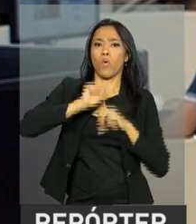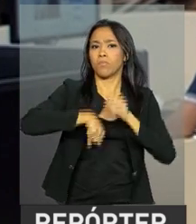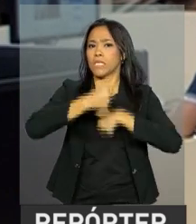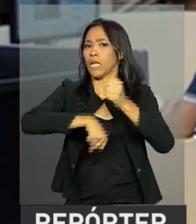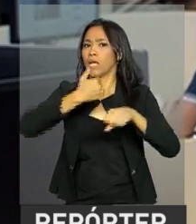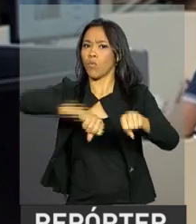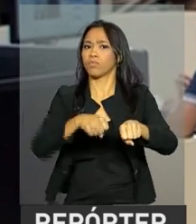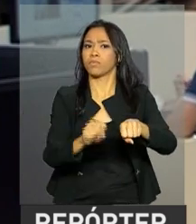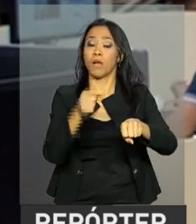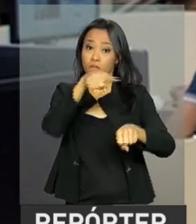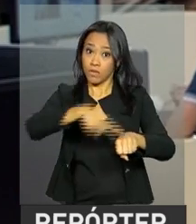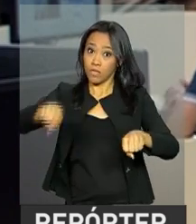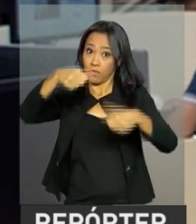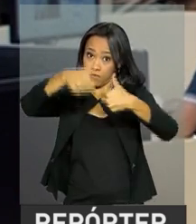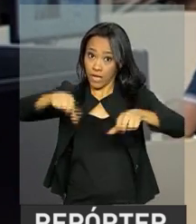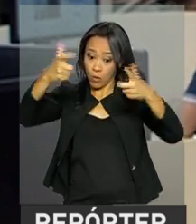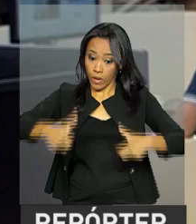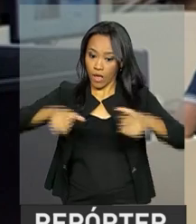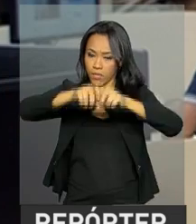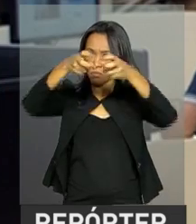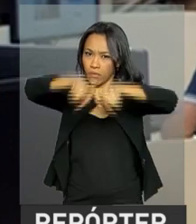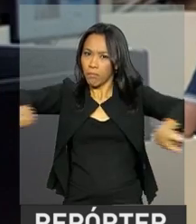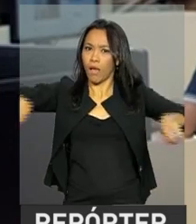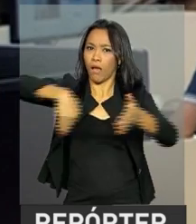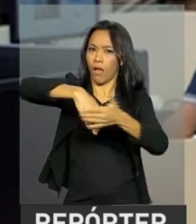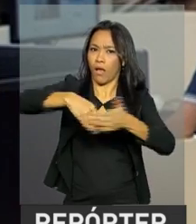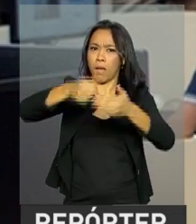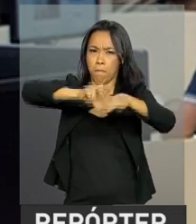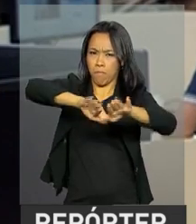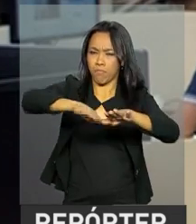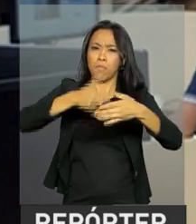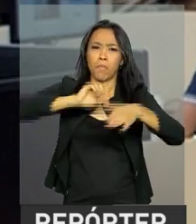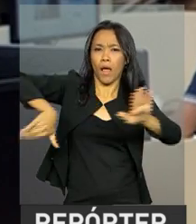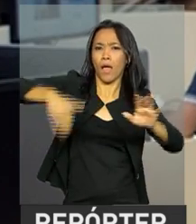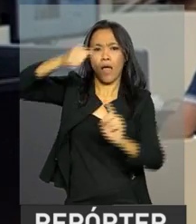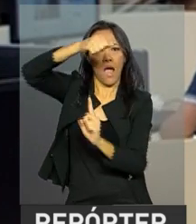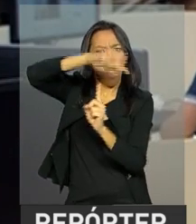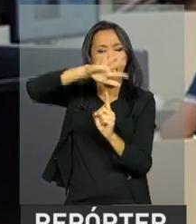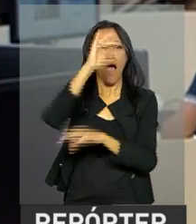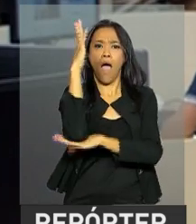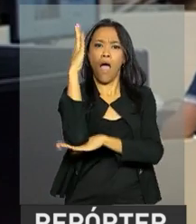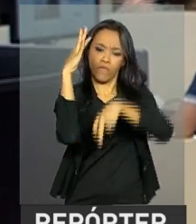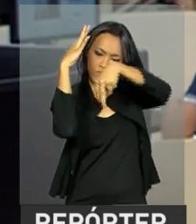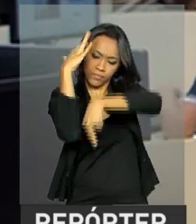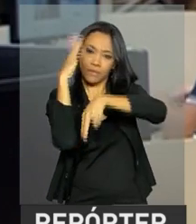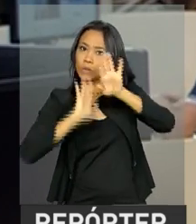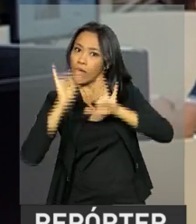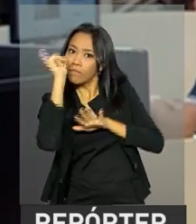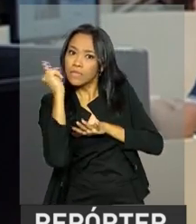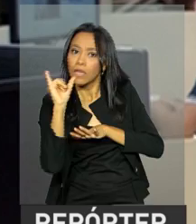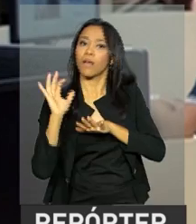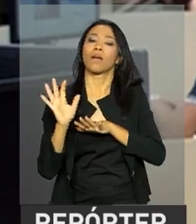e moto permanecer em campo aberto como Gramados esportivos e praia embaixo de árvores ou peto de cercas tocarem